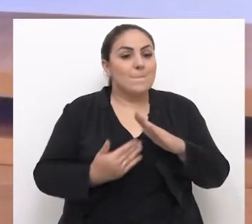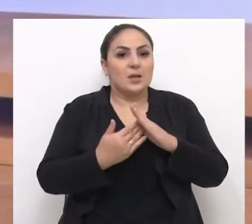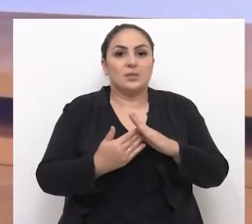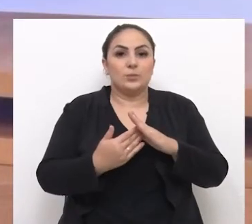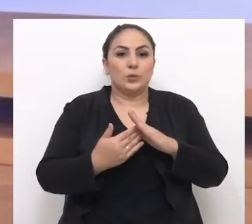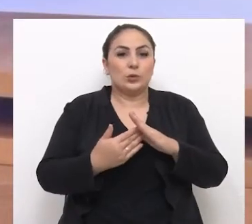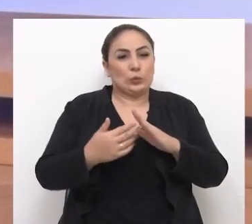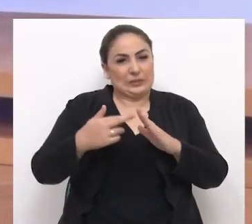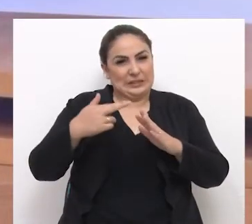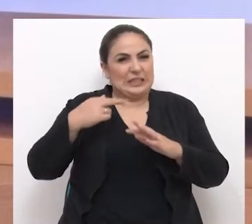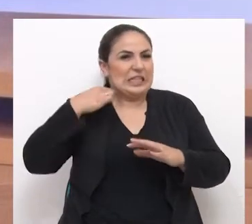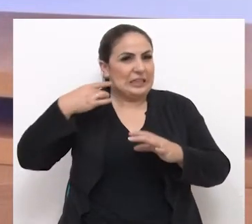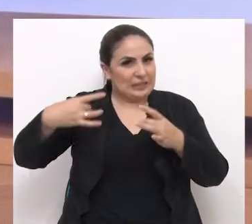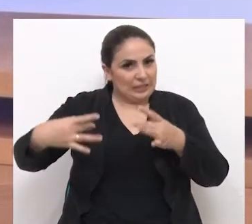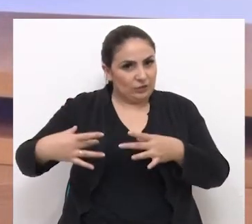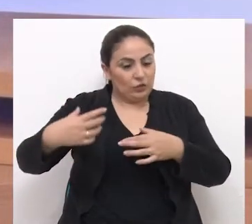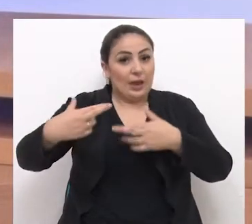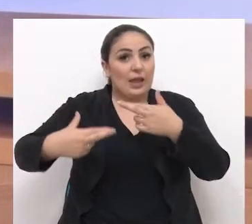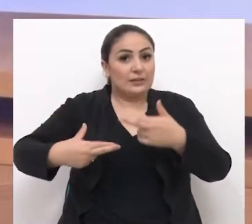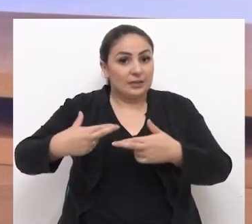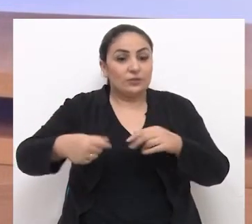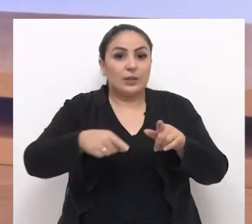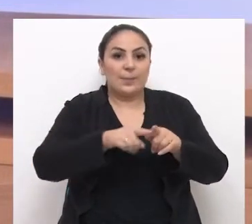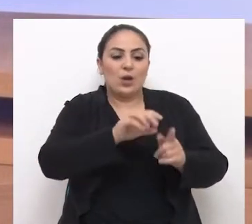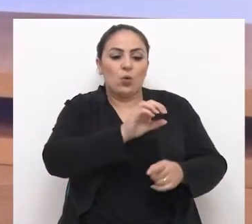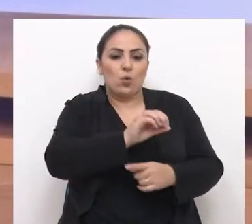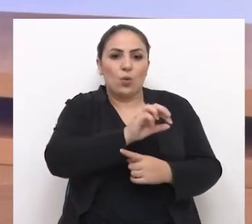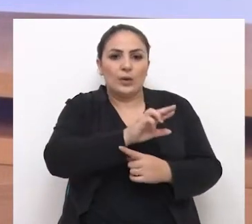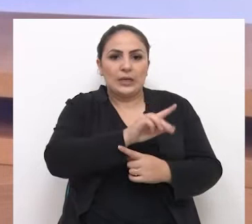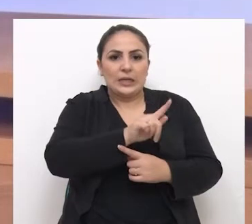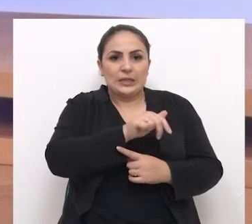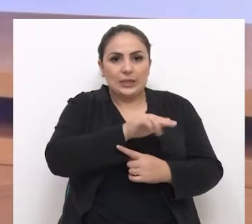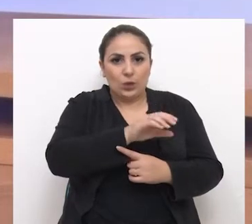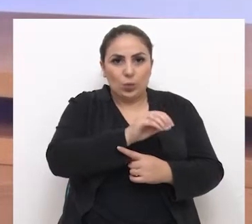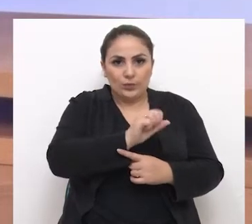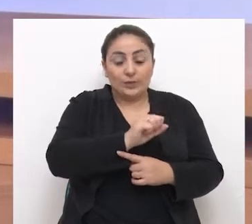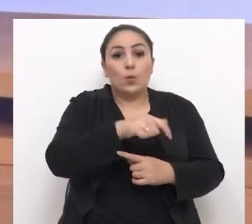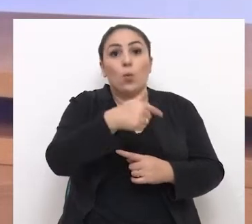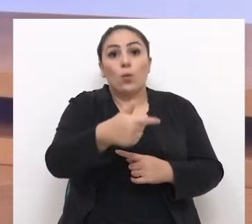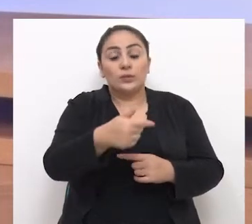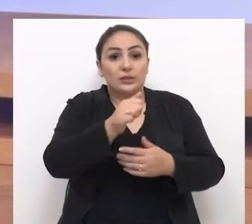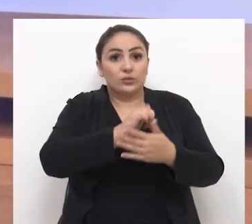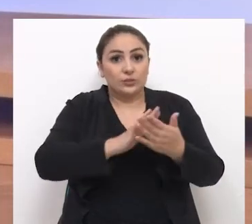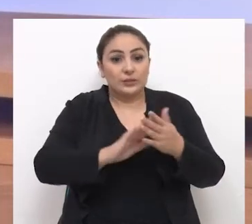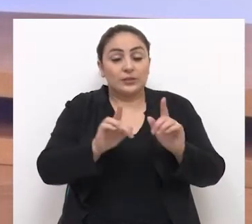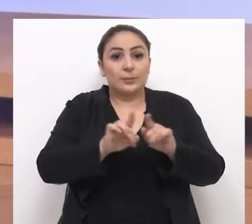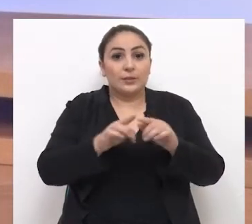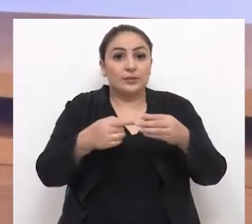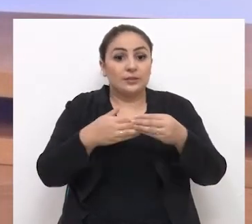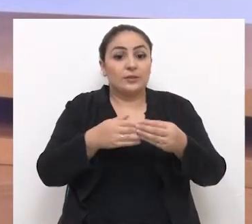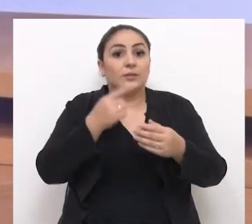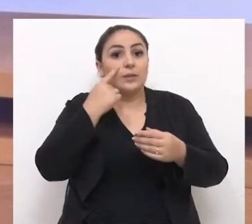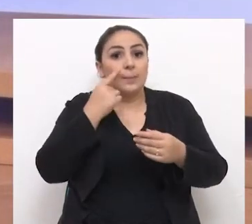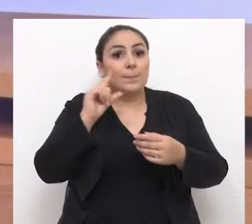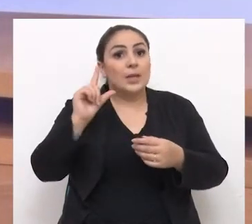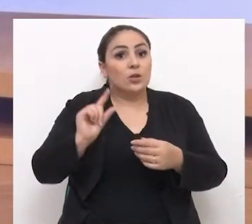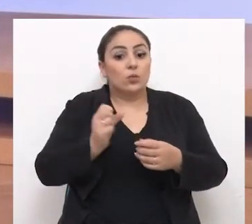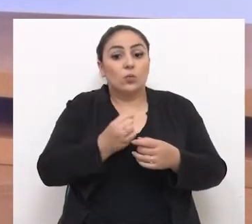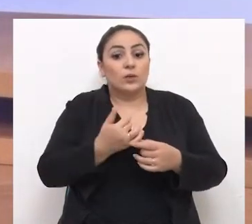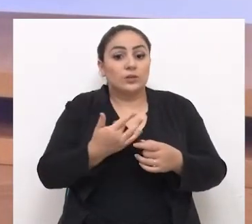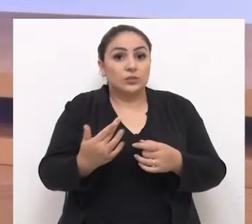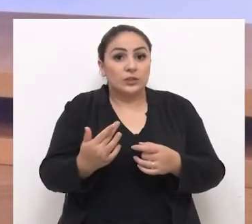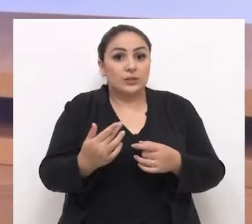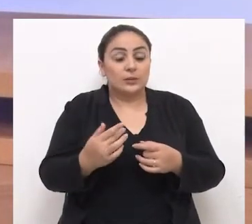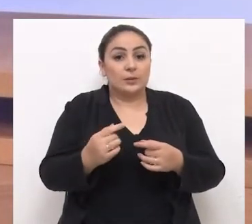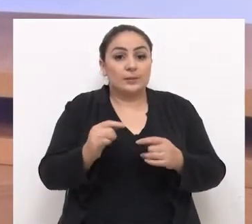Aproveitar o máximo dos resíduos recicláveis e orgânicos para outras atividades e encaminhar a menor